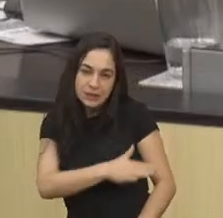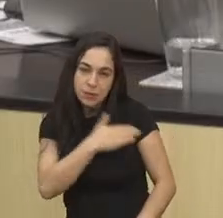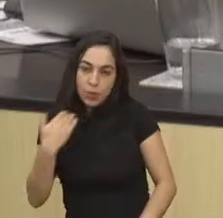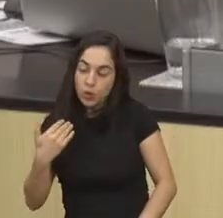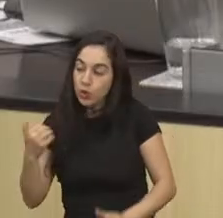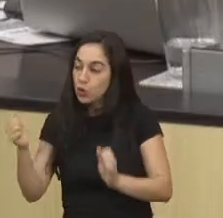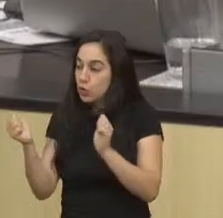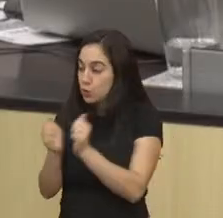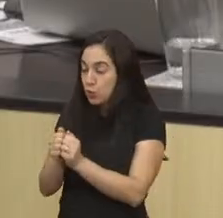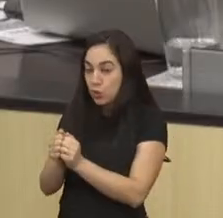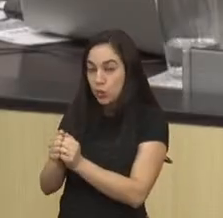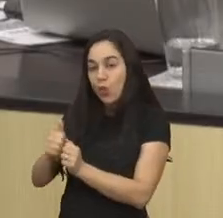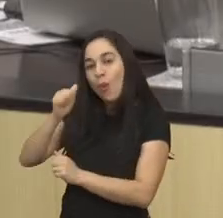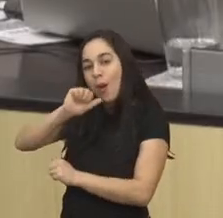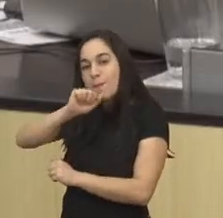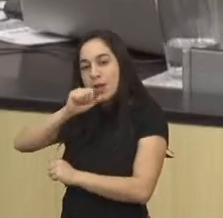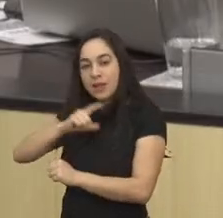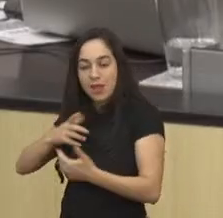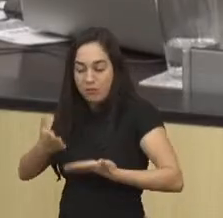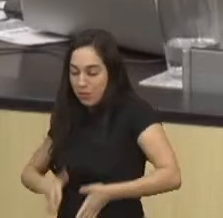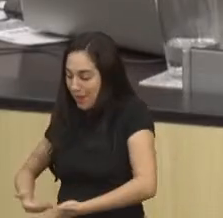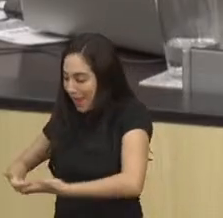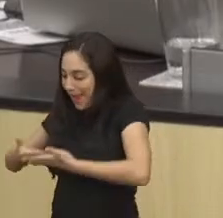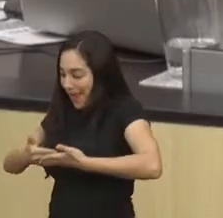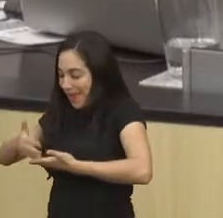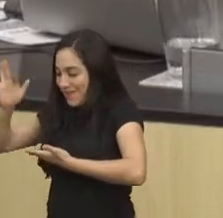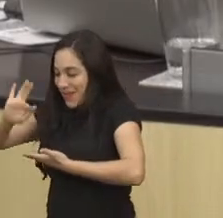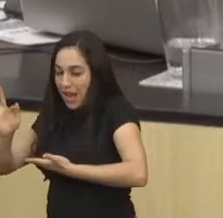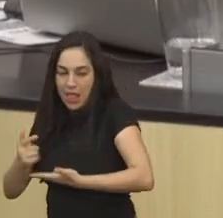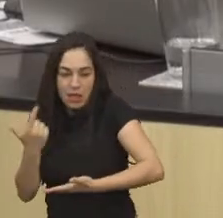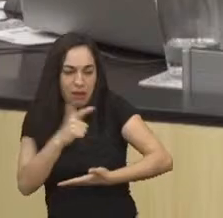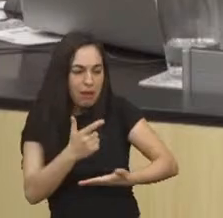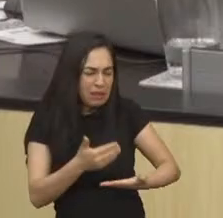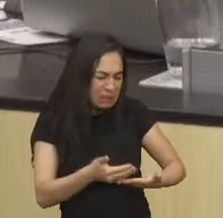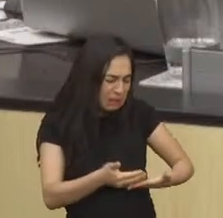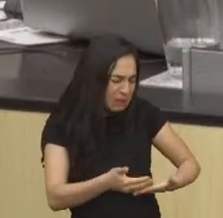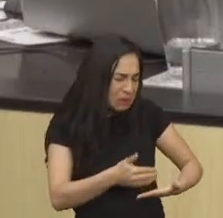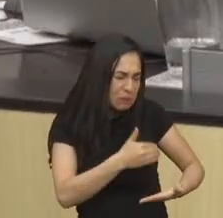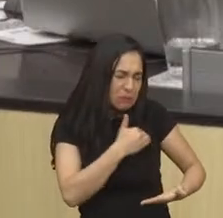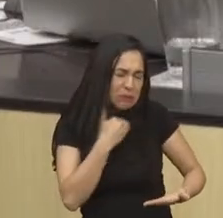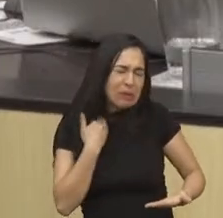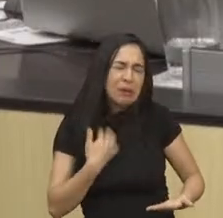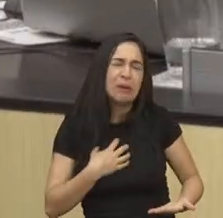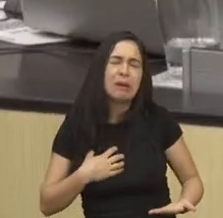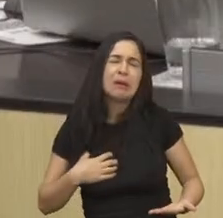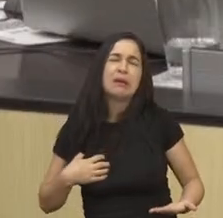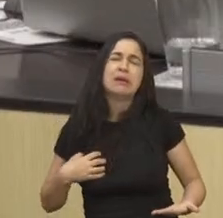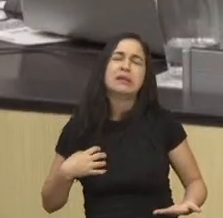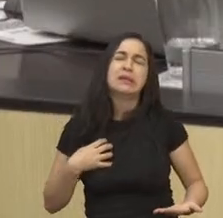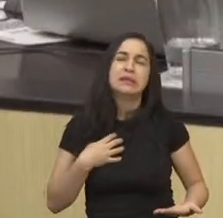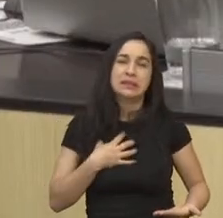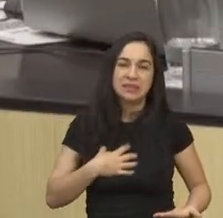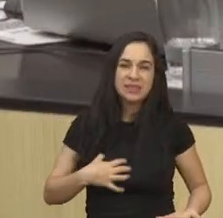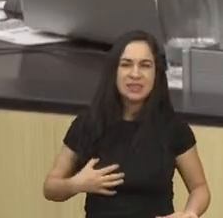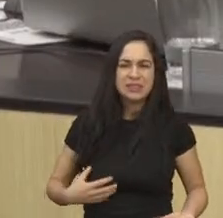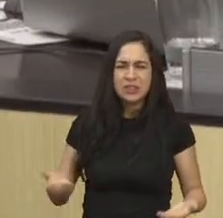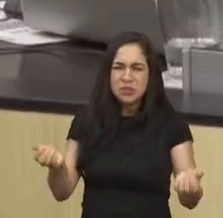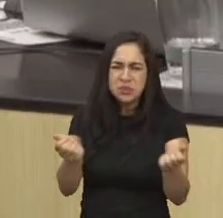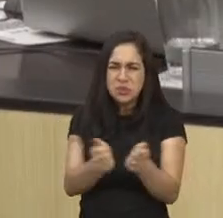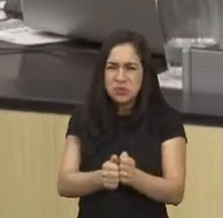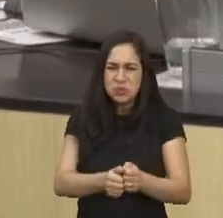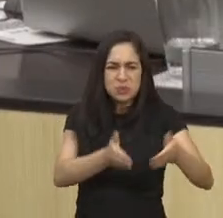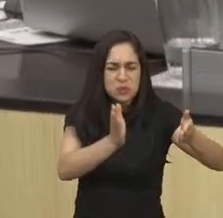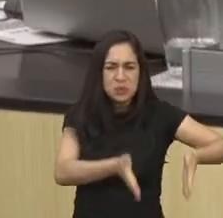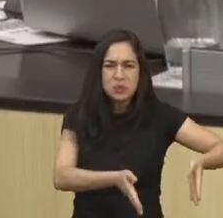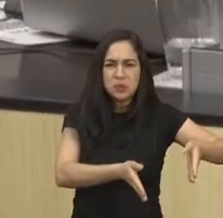situações diversas, umas alegres e preocupadas, umas alegres porque o filho nasceu, outras preocupadas com o